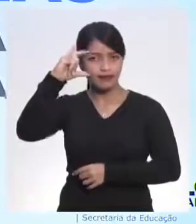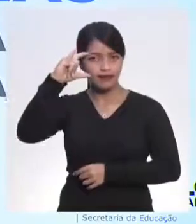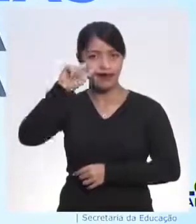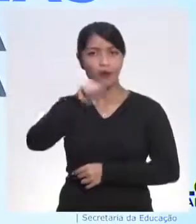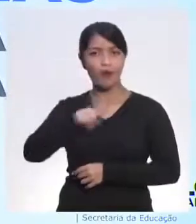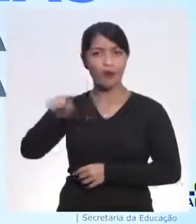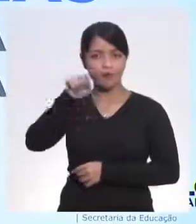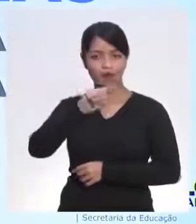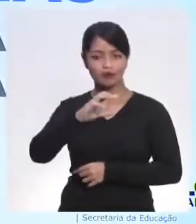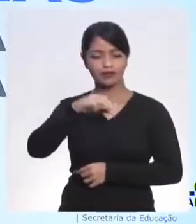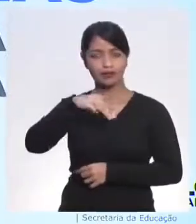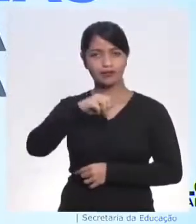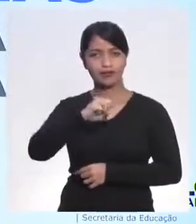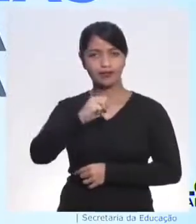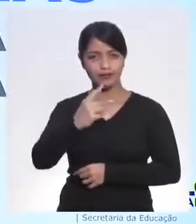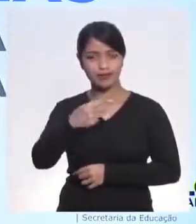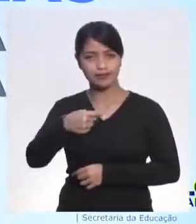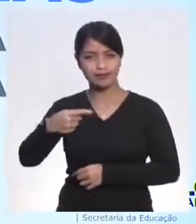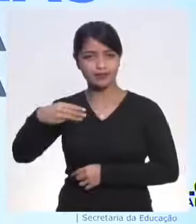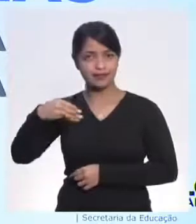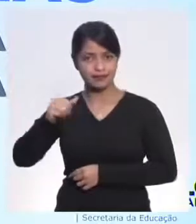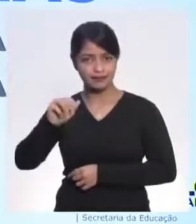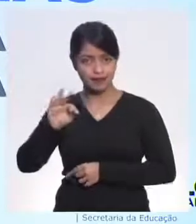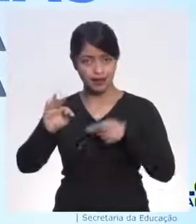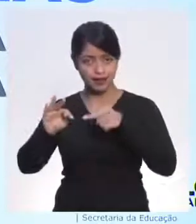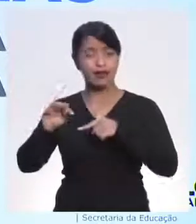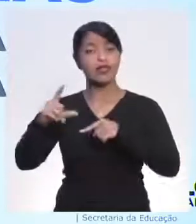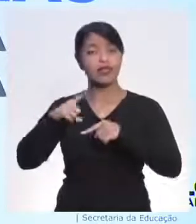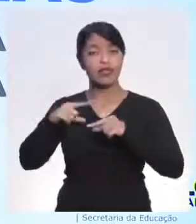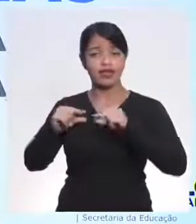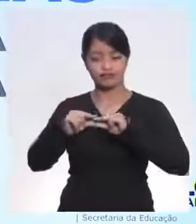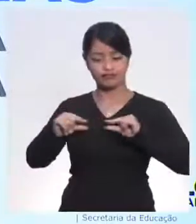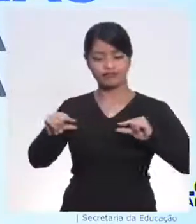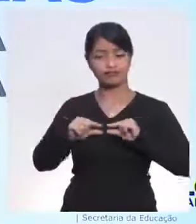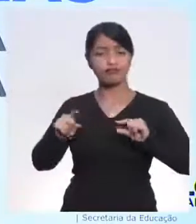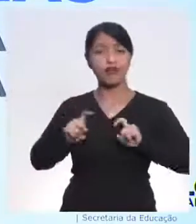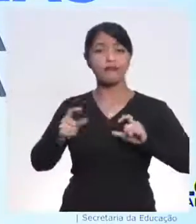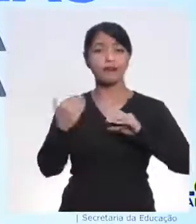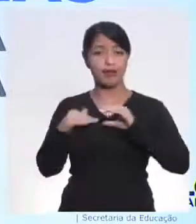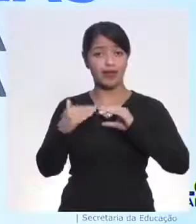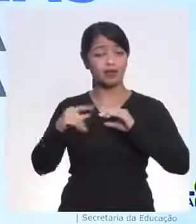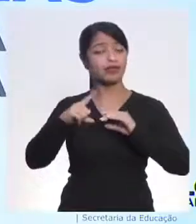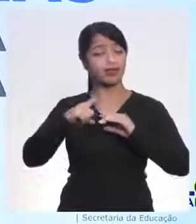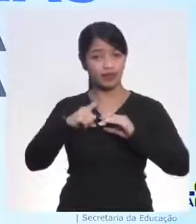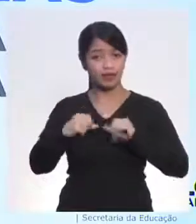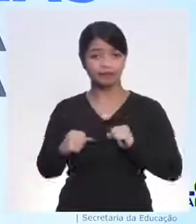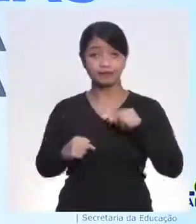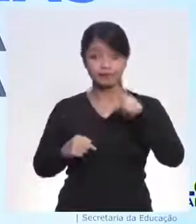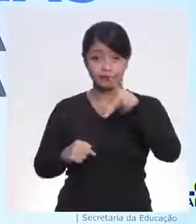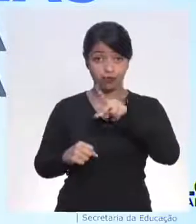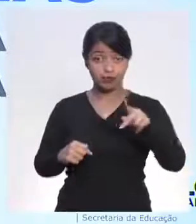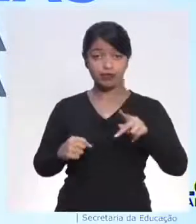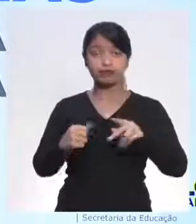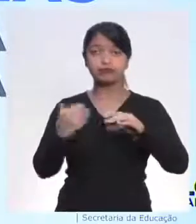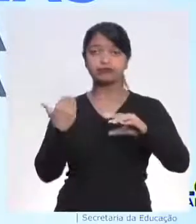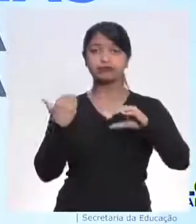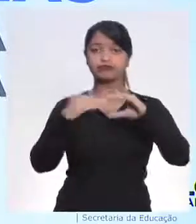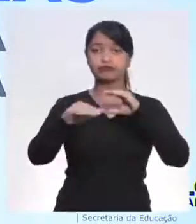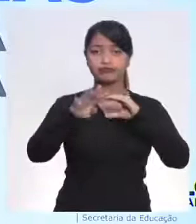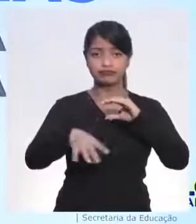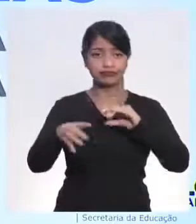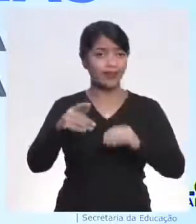tem um e-mail, né? Vou falar para vocês hoje. Se você, professor, não recebeu a planilha ainda, mande um